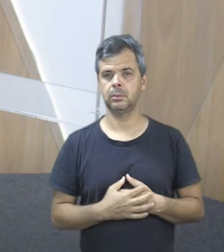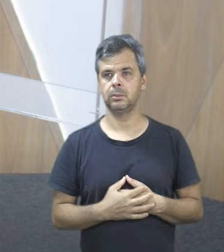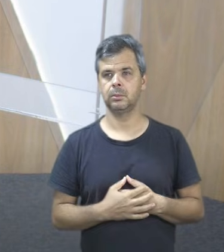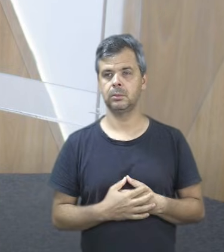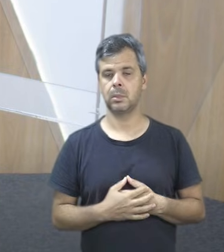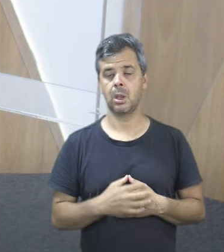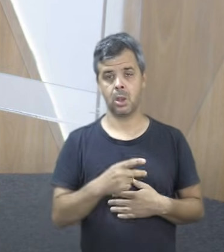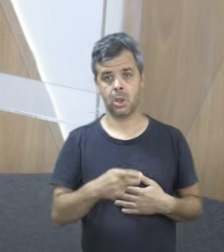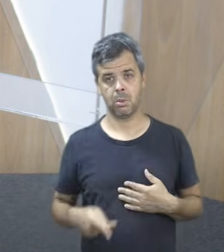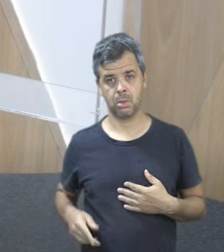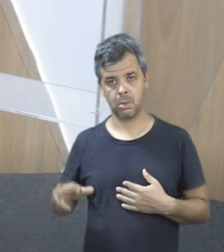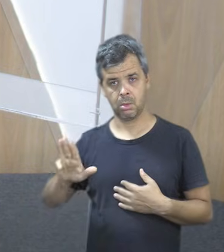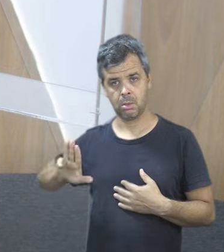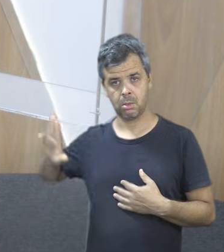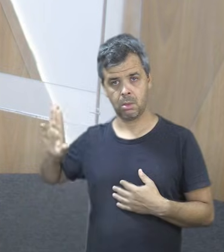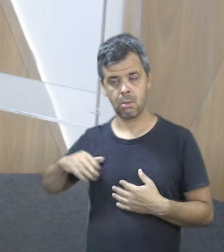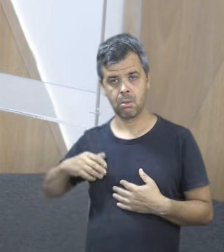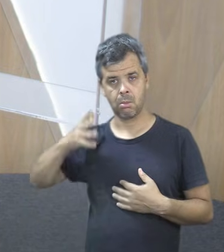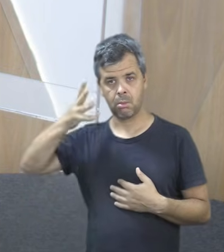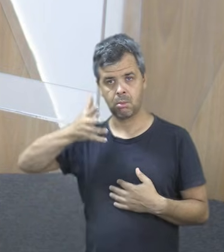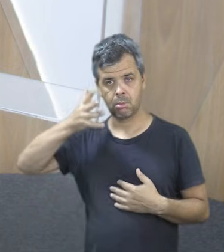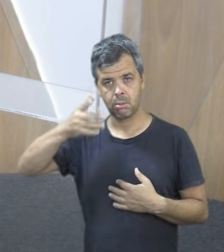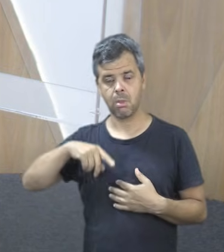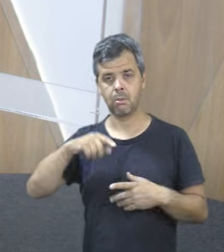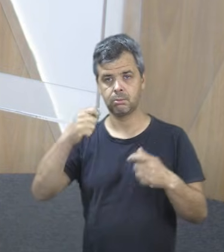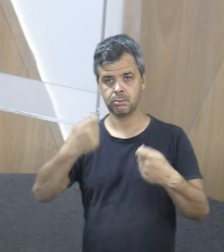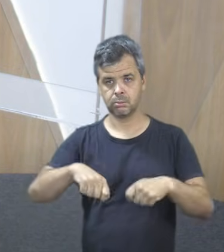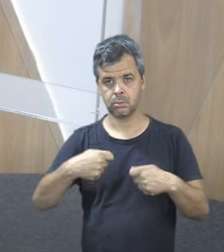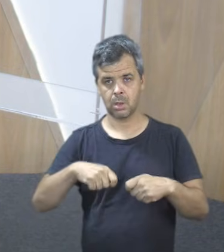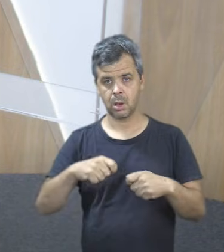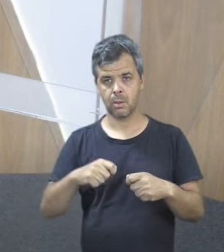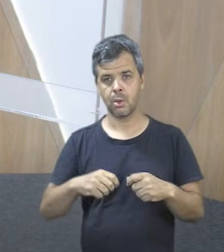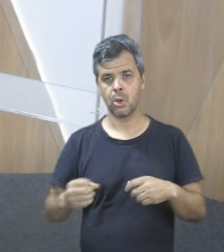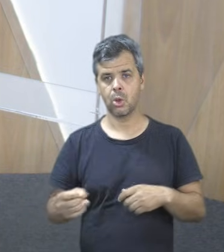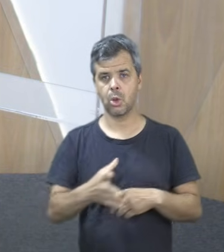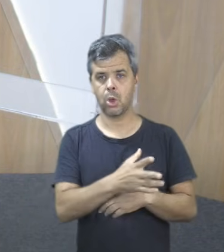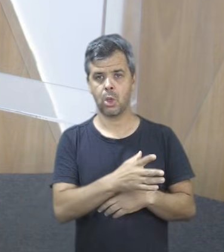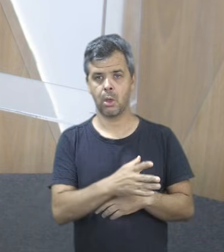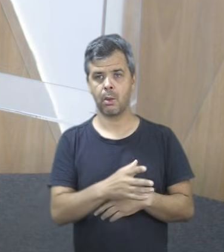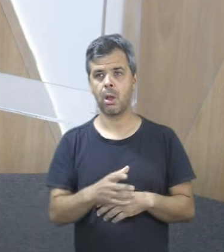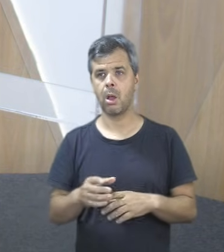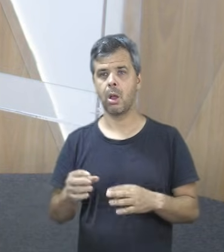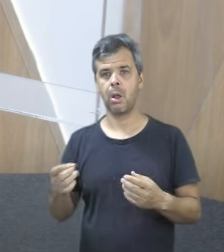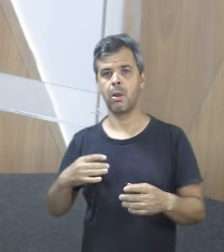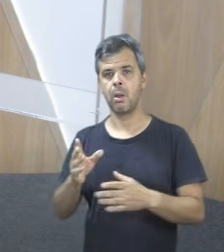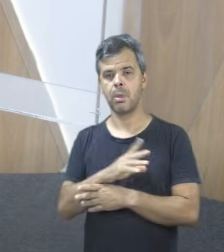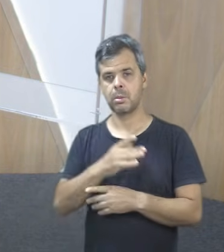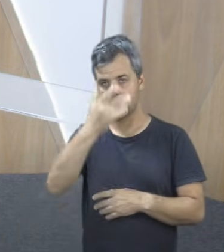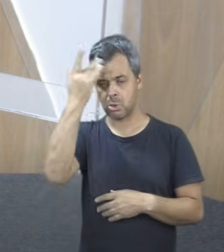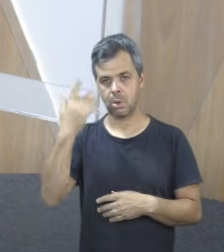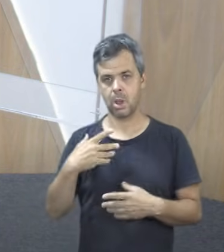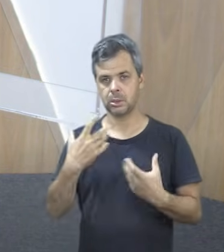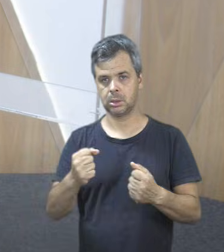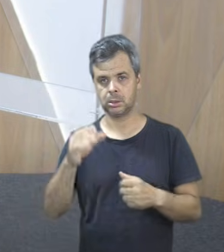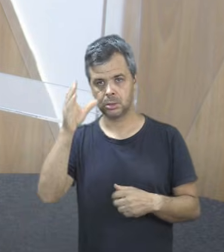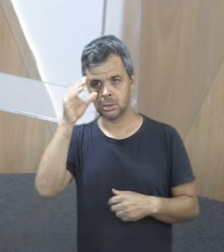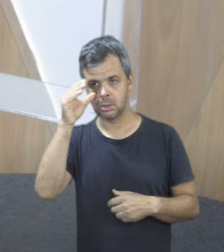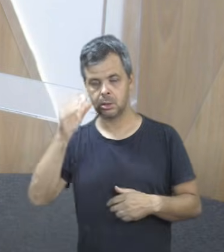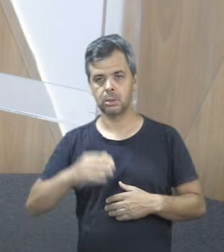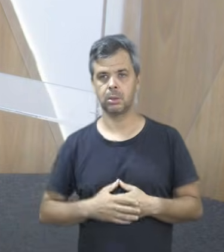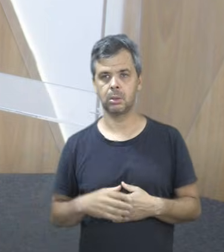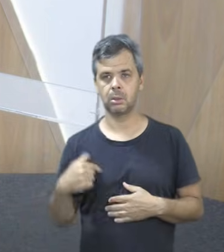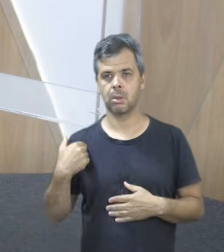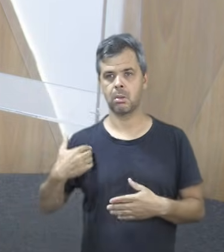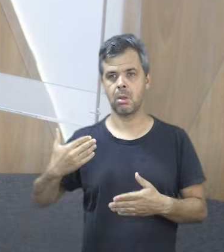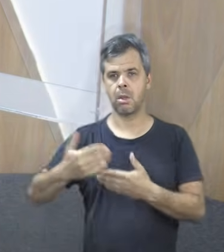O presidente Lula ainda declarou que é necessário impor uma nova derrota aos negacionistas. Na era